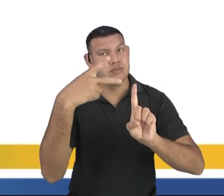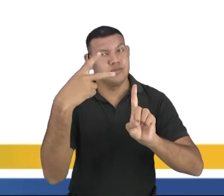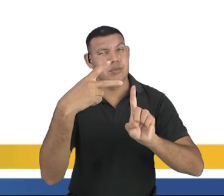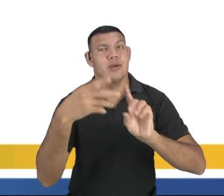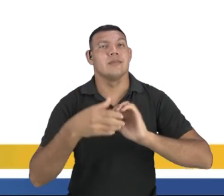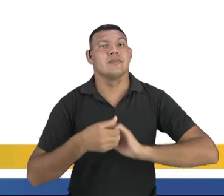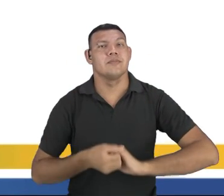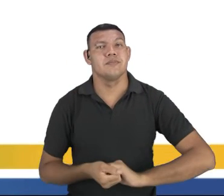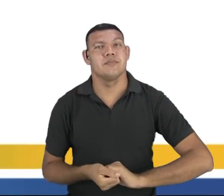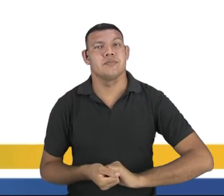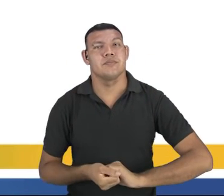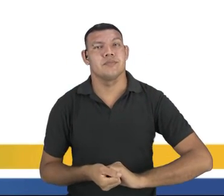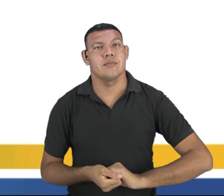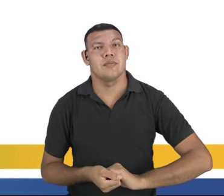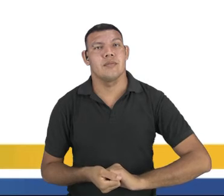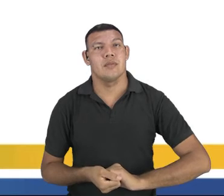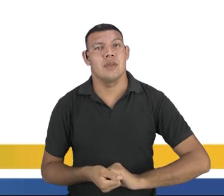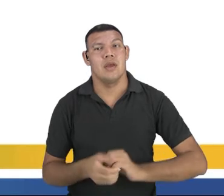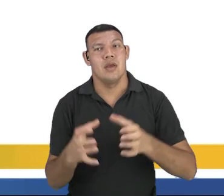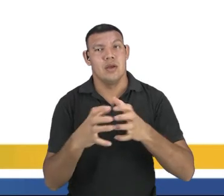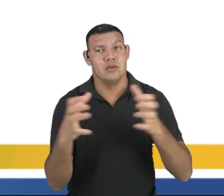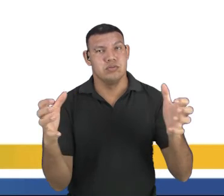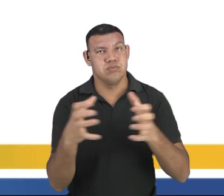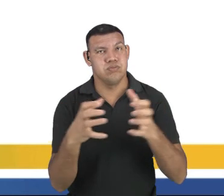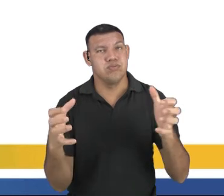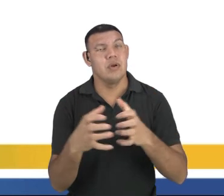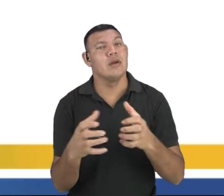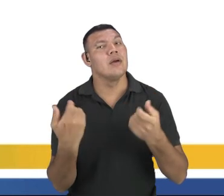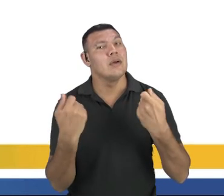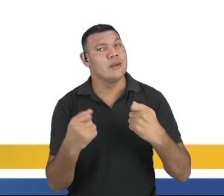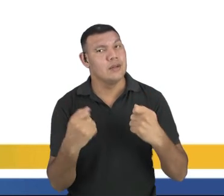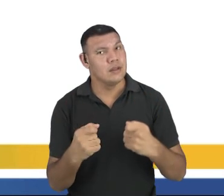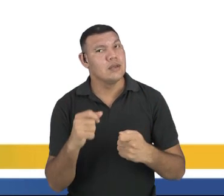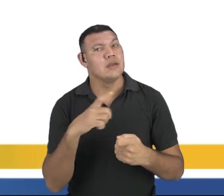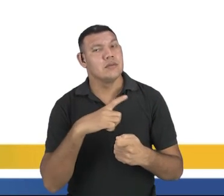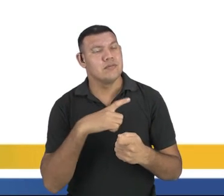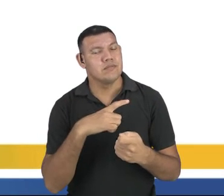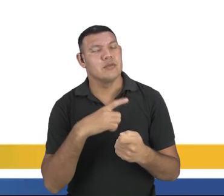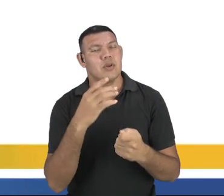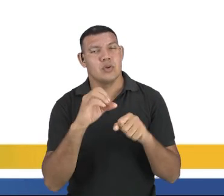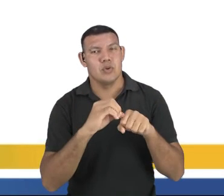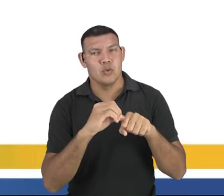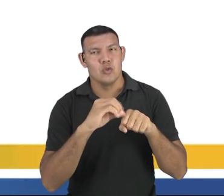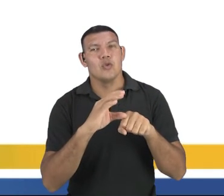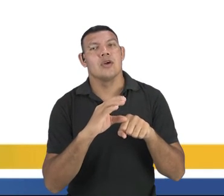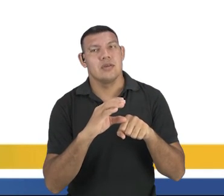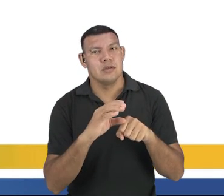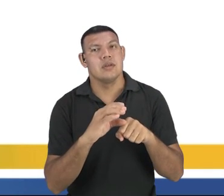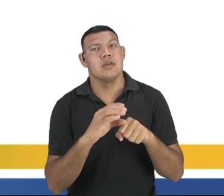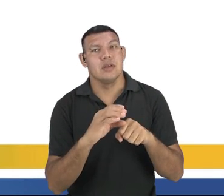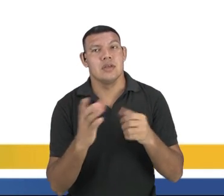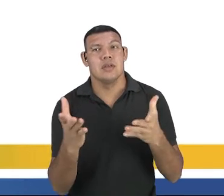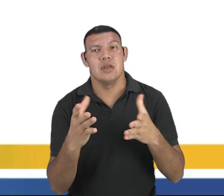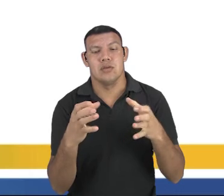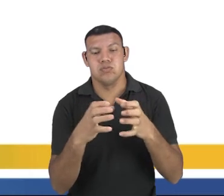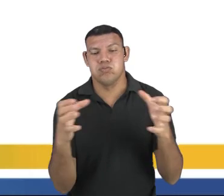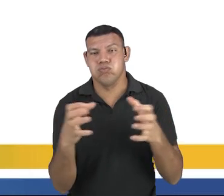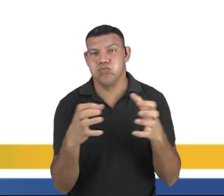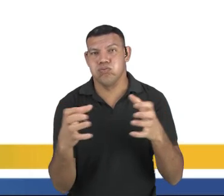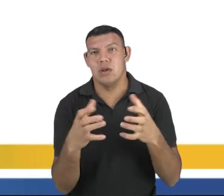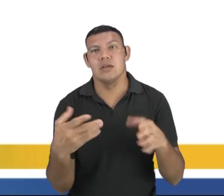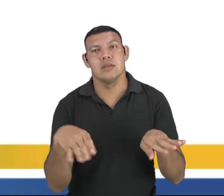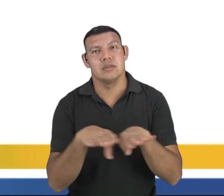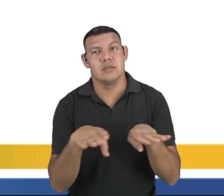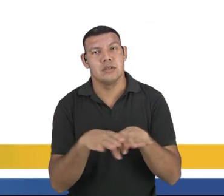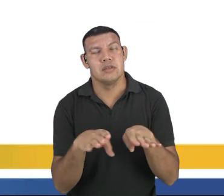notação científica. Na dilatação, pessoal, você tem que lidar com a notação científica por causa dos coeficientes de dilatação. E é por